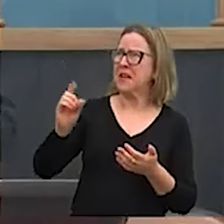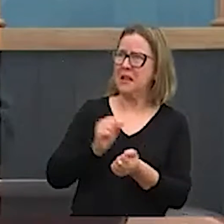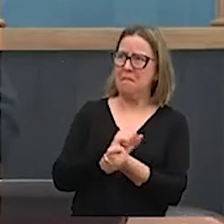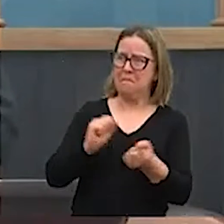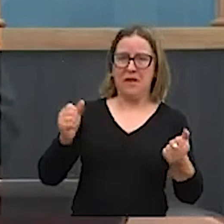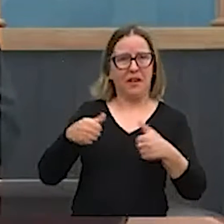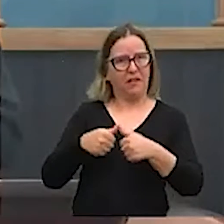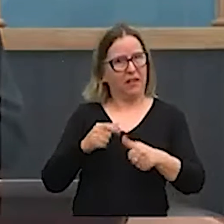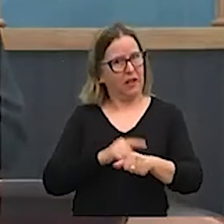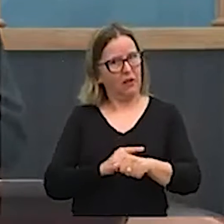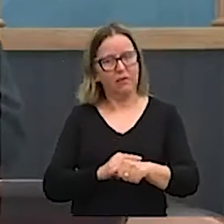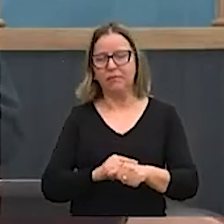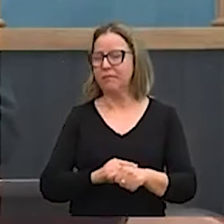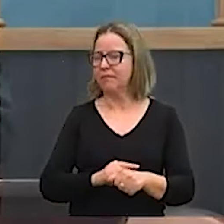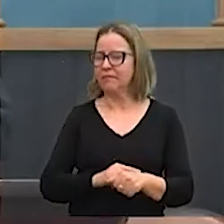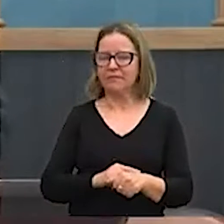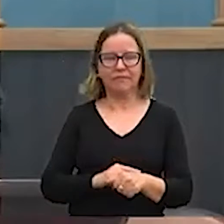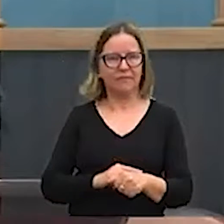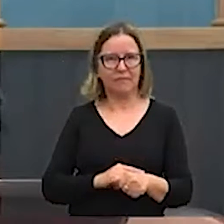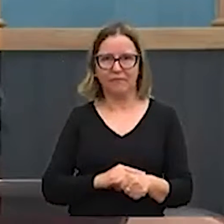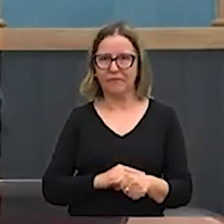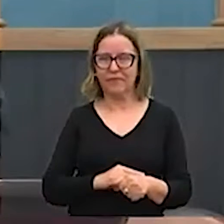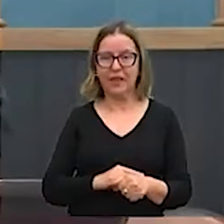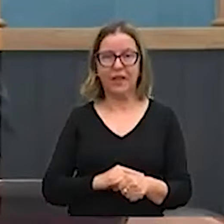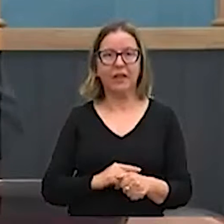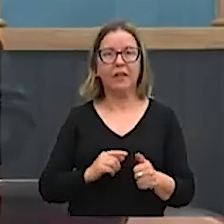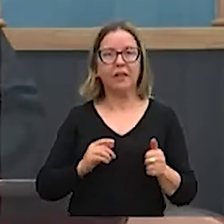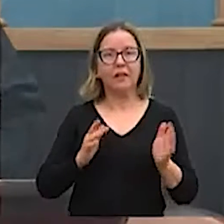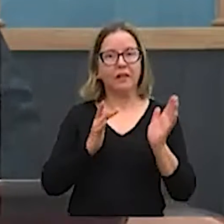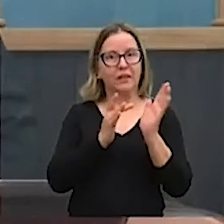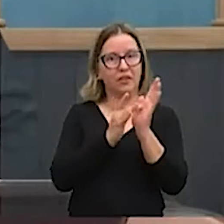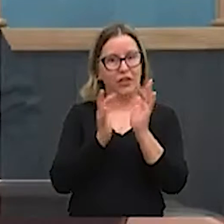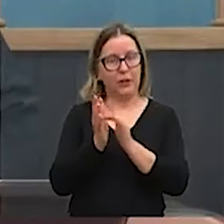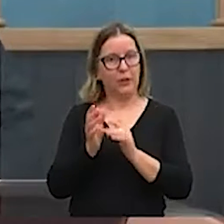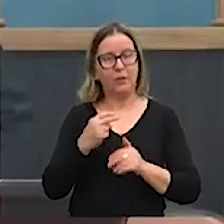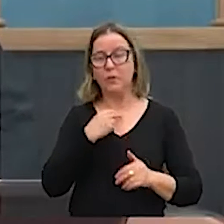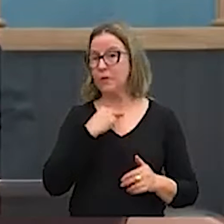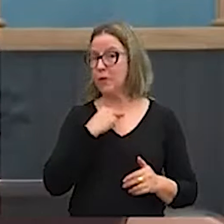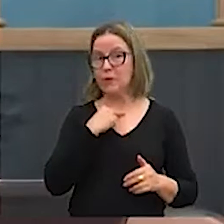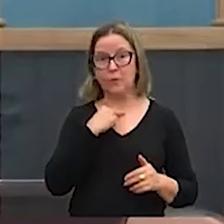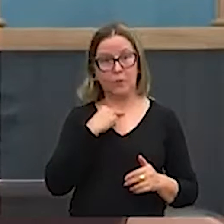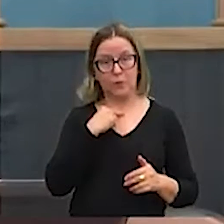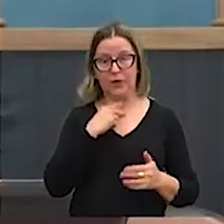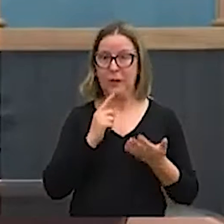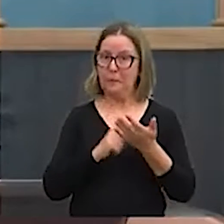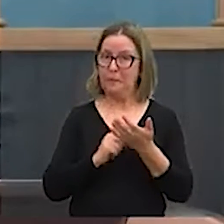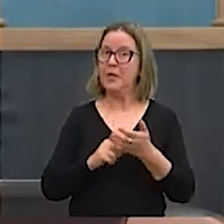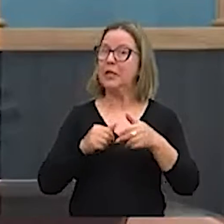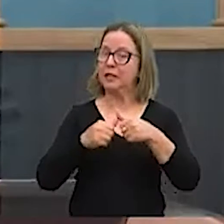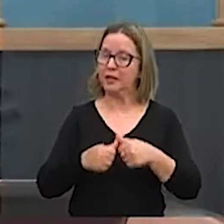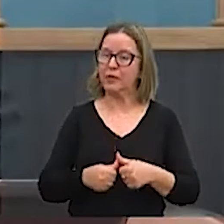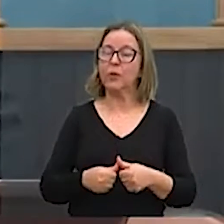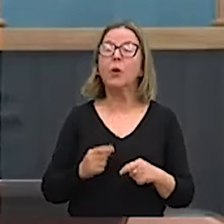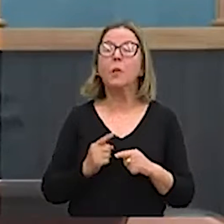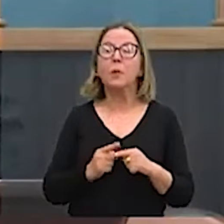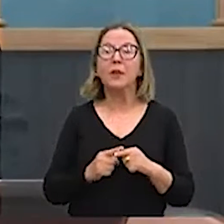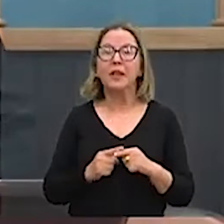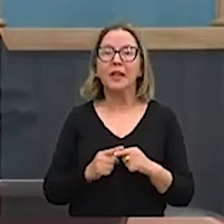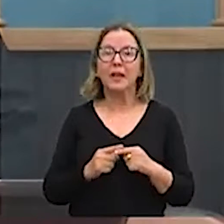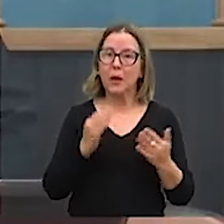Não, ele não podia orar para isto, porque o propósito de sua vinda a este